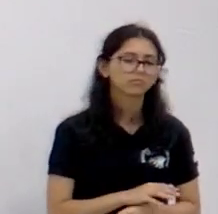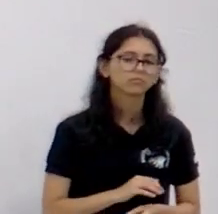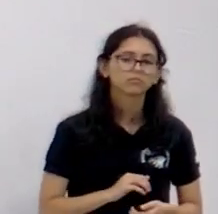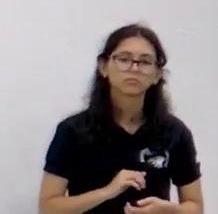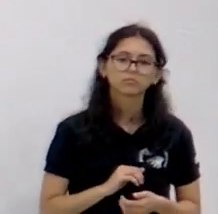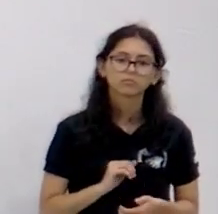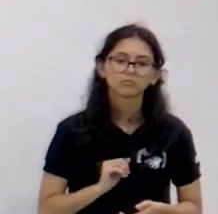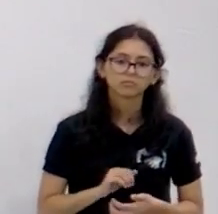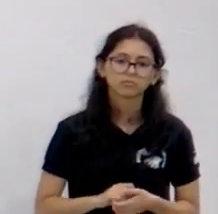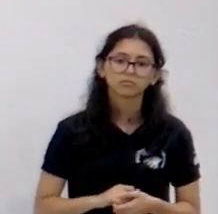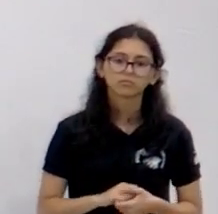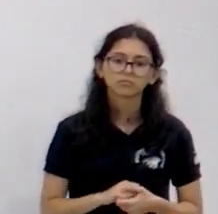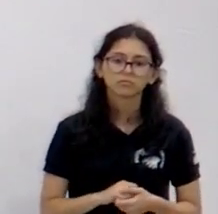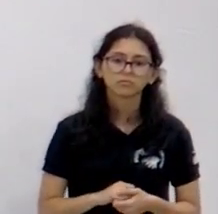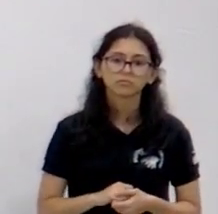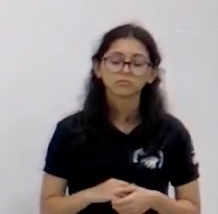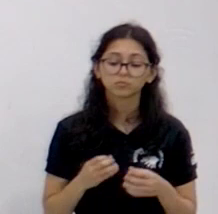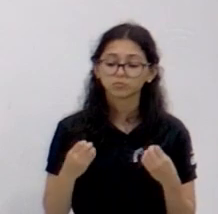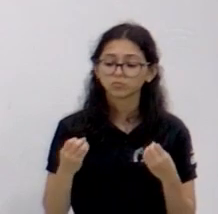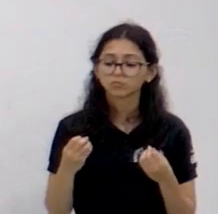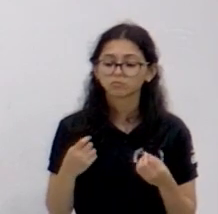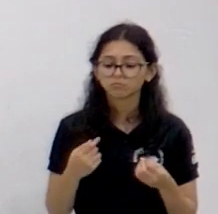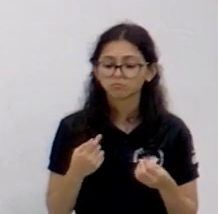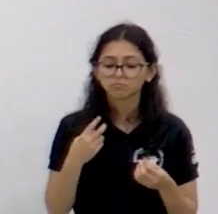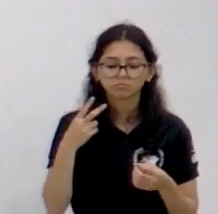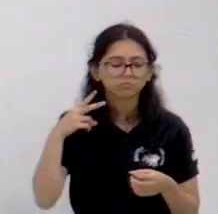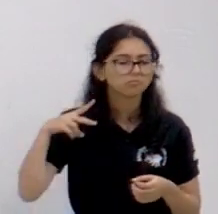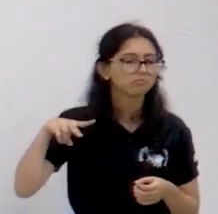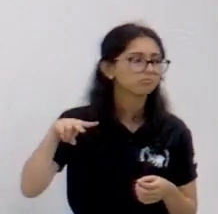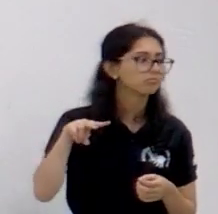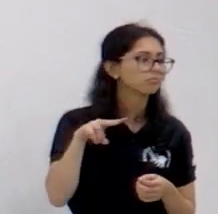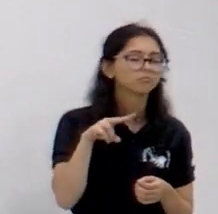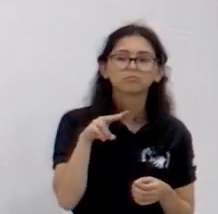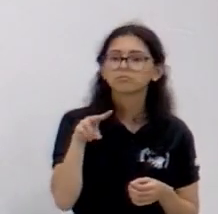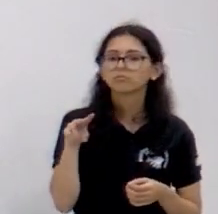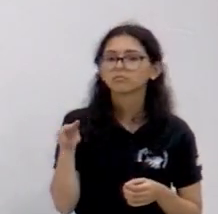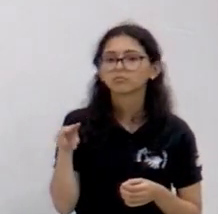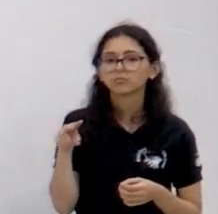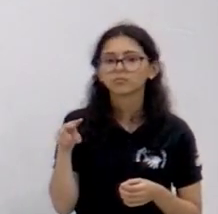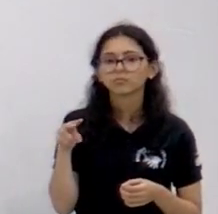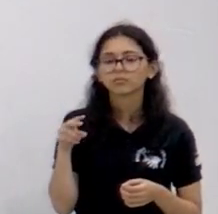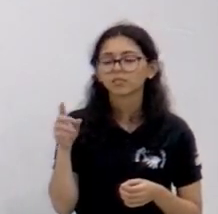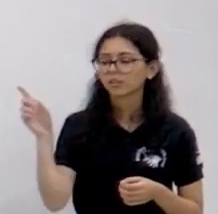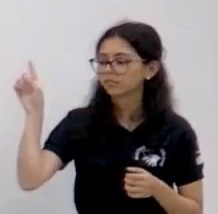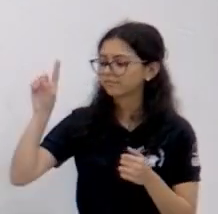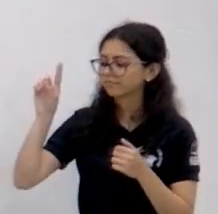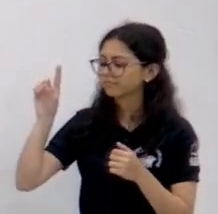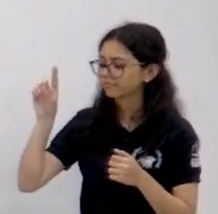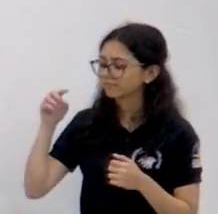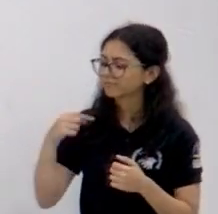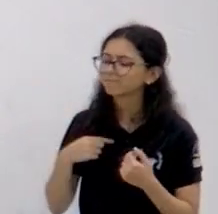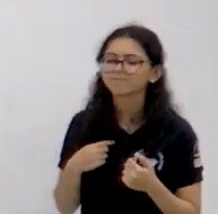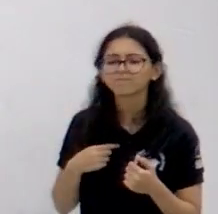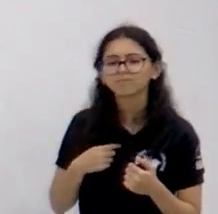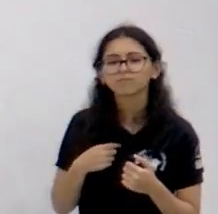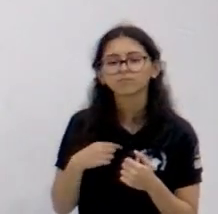bom. Olha a minha volta e percebo que eu tenho estado longe daquilo que Deus tem reservado para nós.